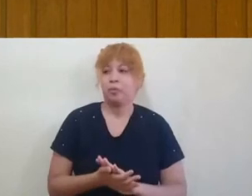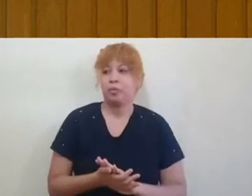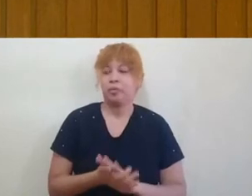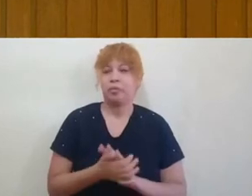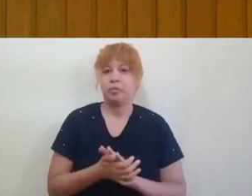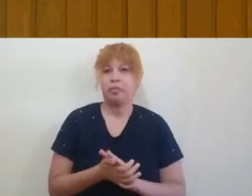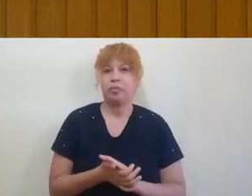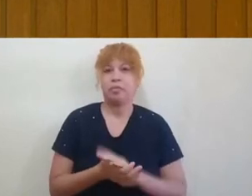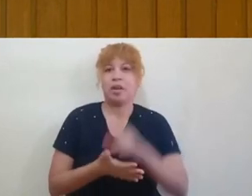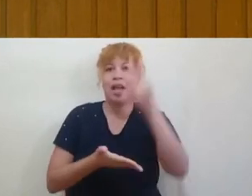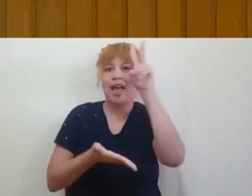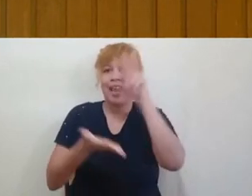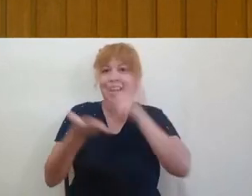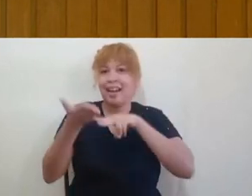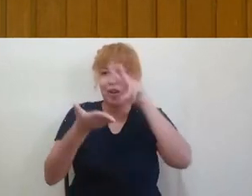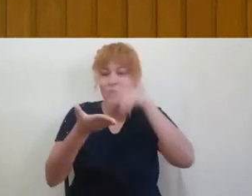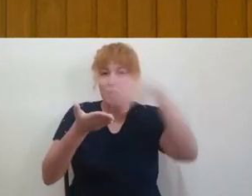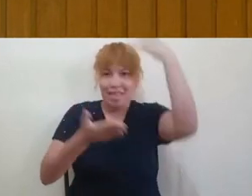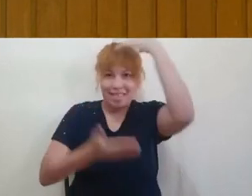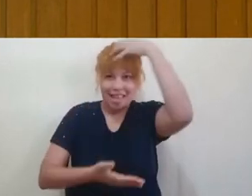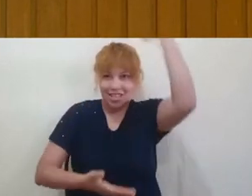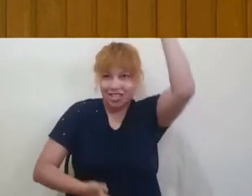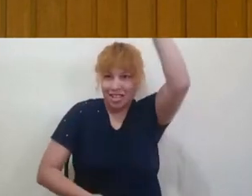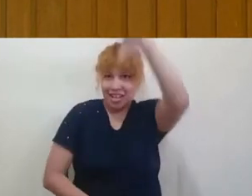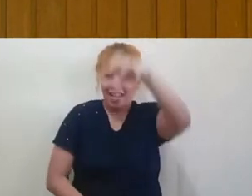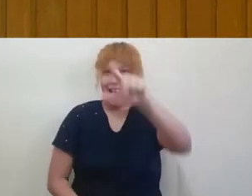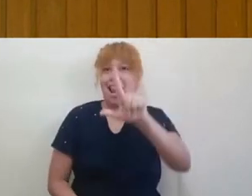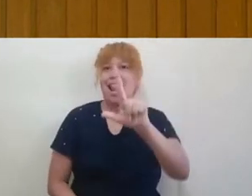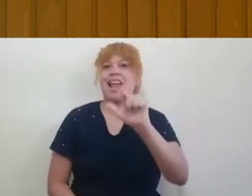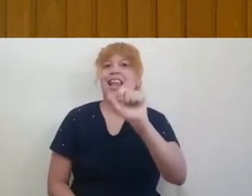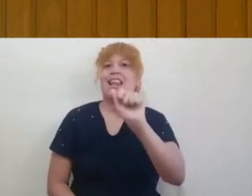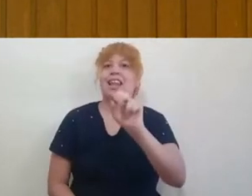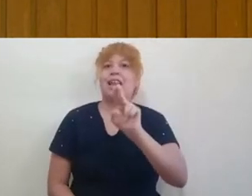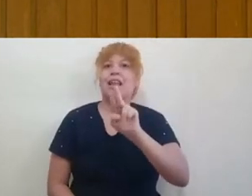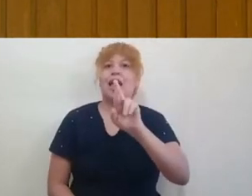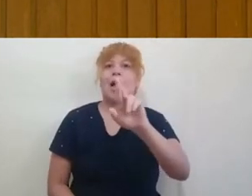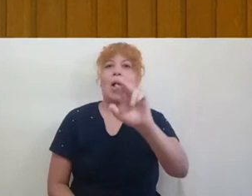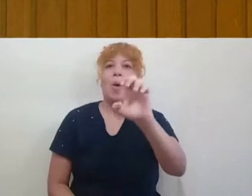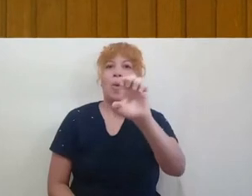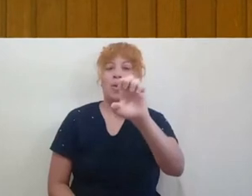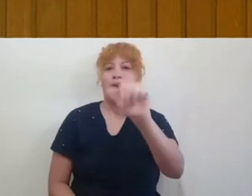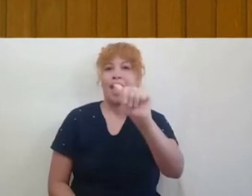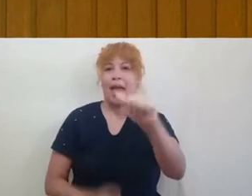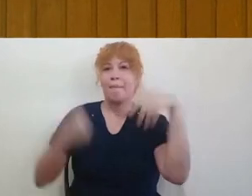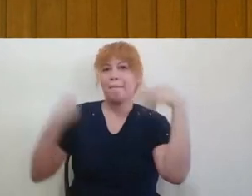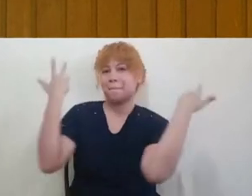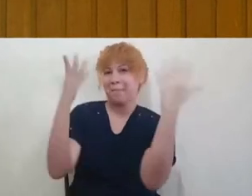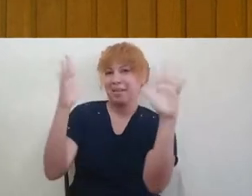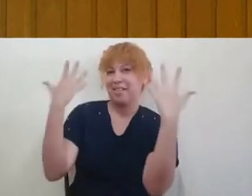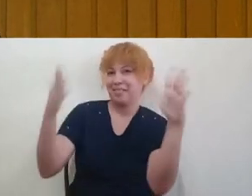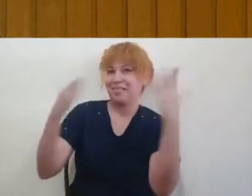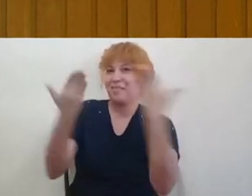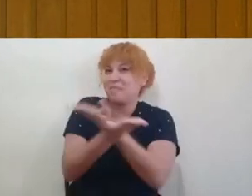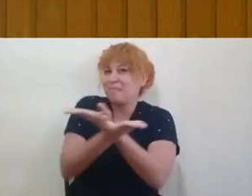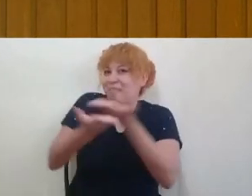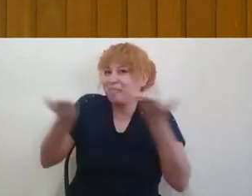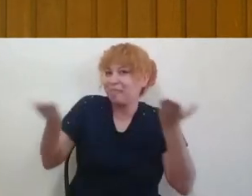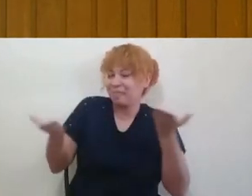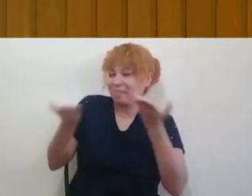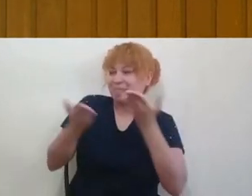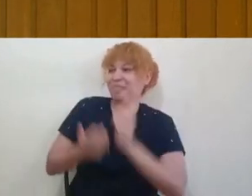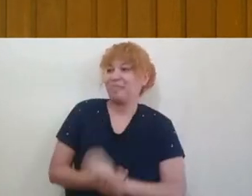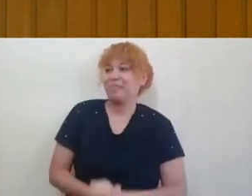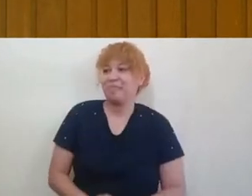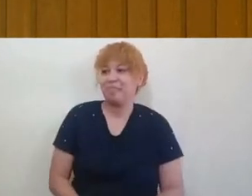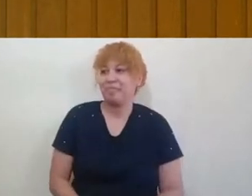Pernambuco. O reitor da Universidade Federal Rural de Pernambuco, no uso de suas atribuições e tendo em